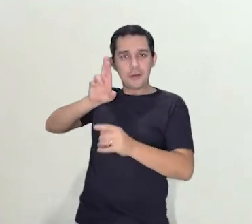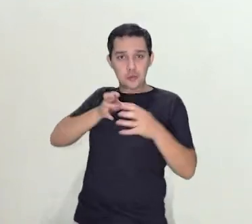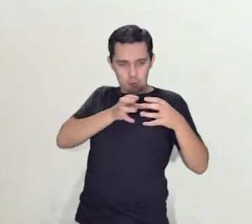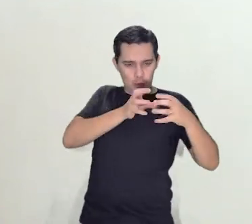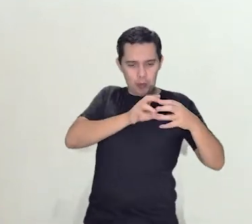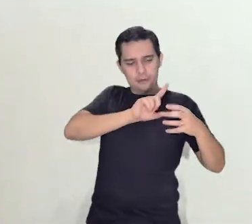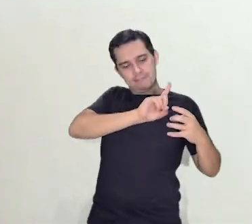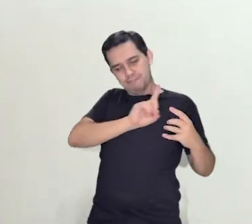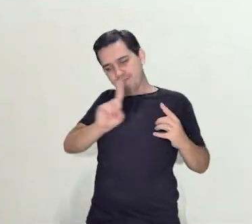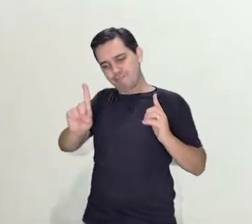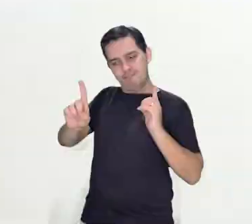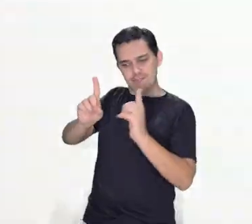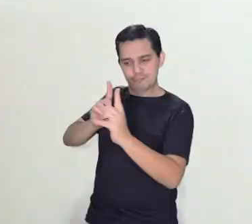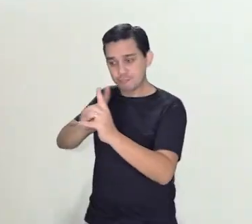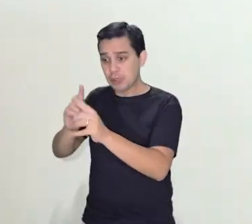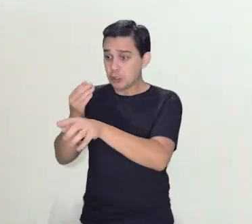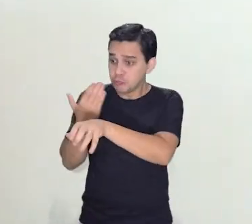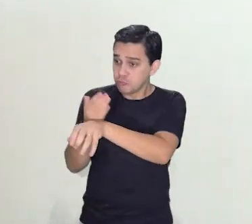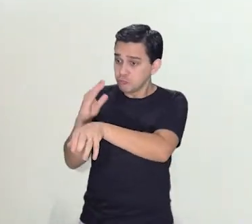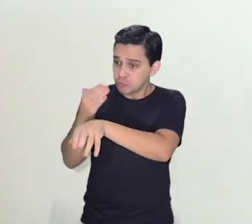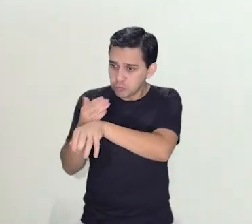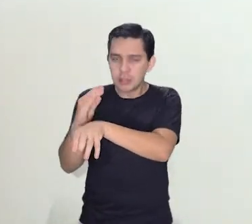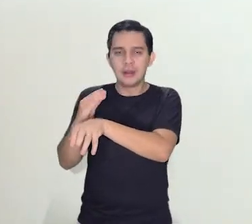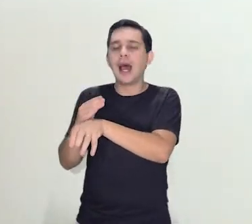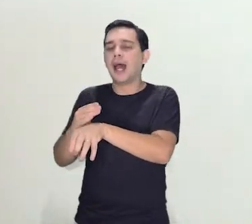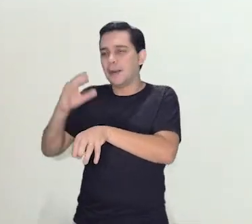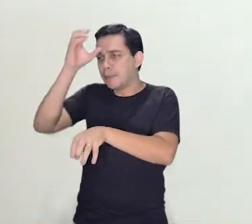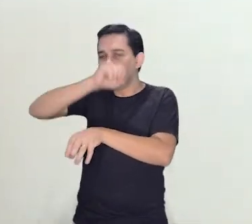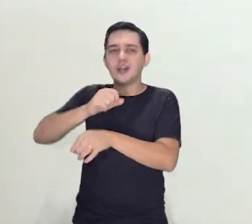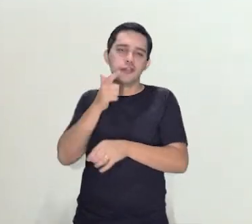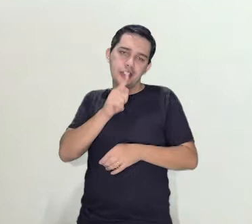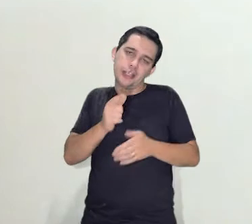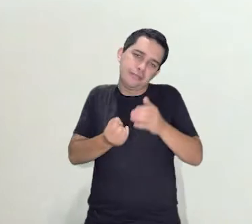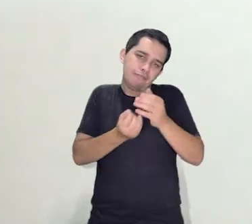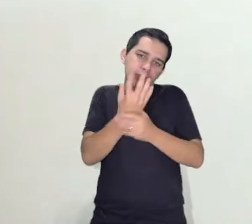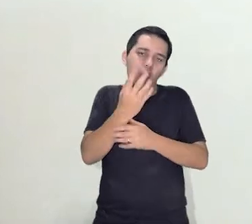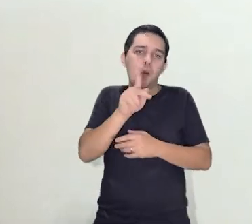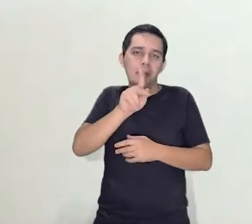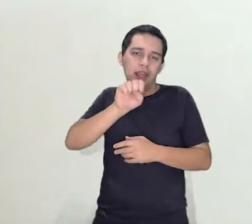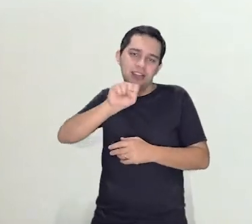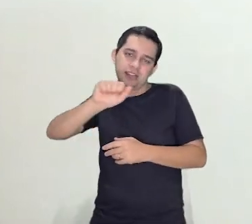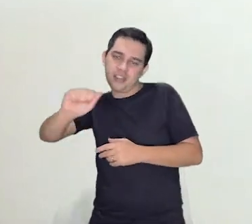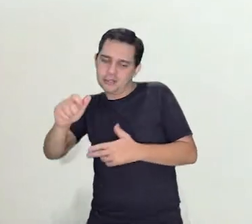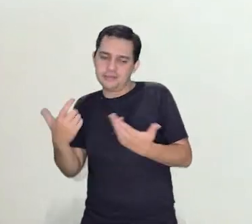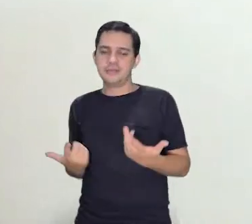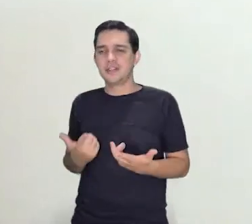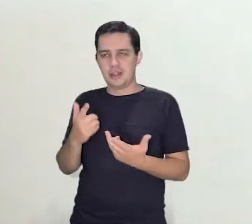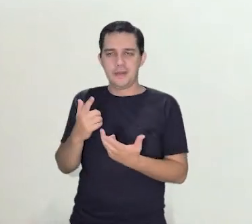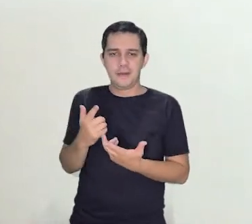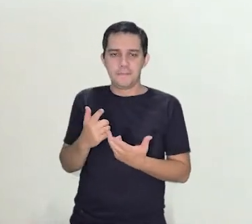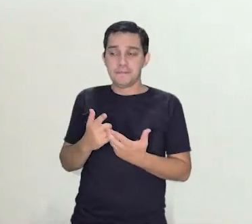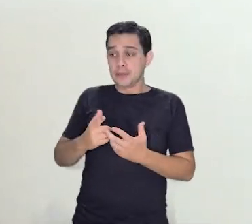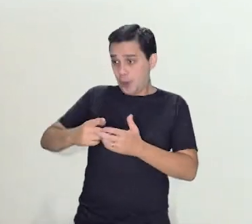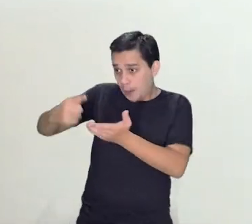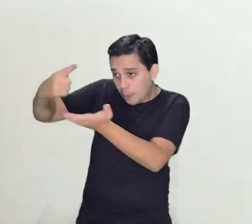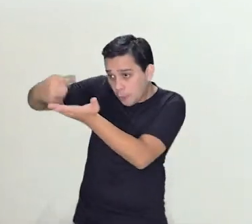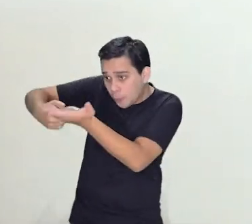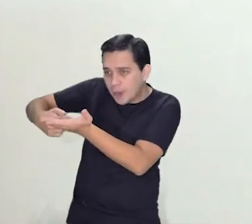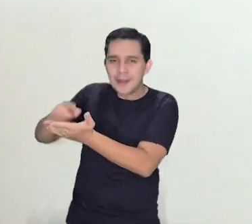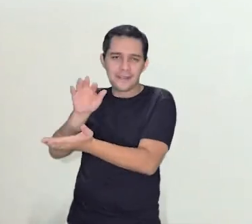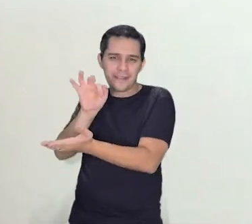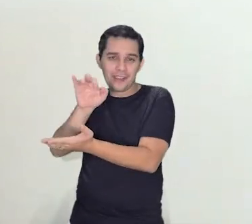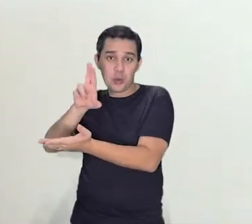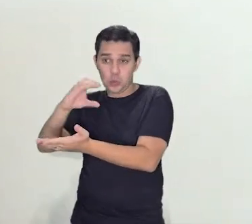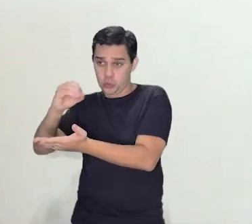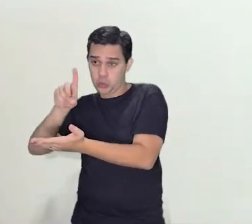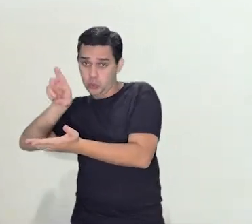de elaboração do PSA. Os passos agora são esses. Está sendo articulada essa parceria entre a Fiocruz e a Secretaria de Estado de